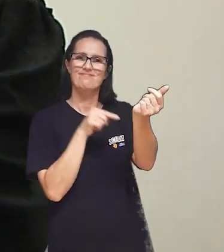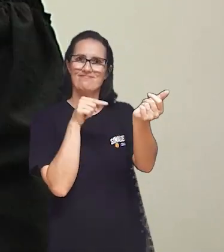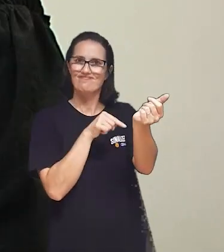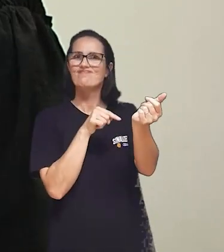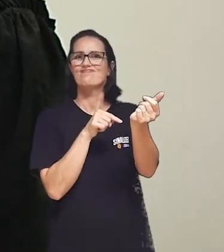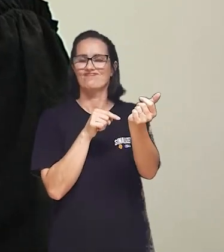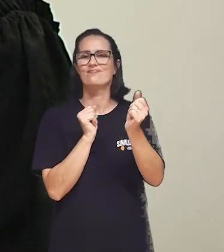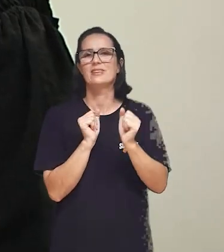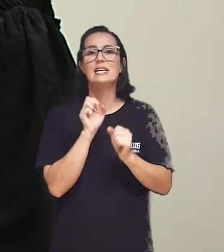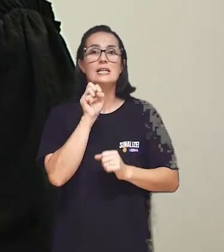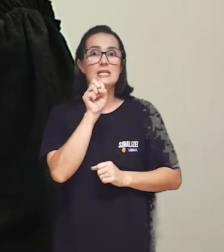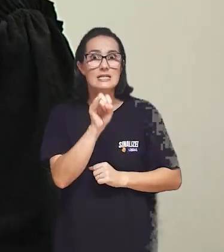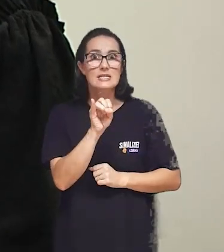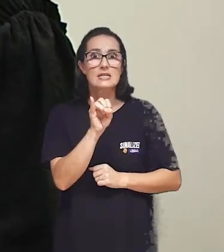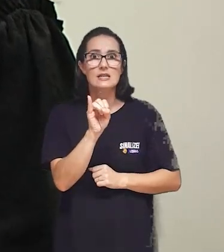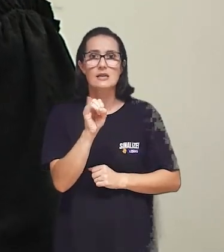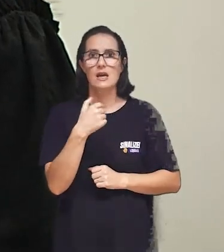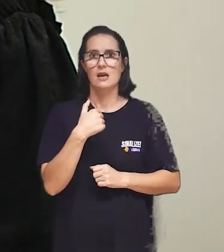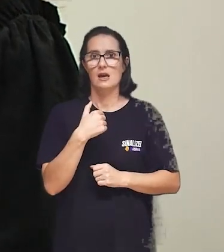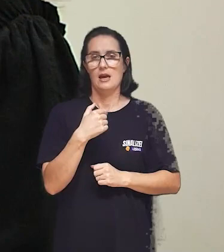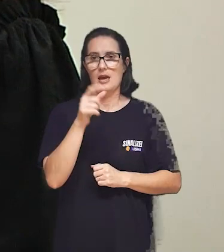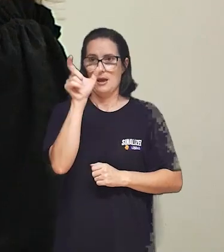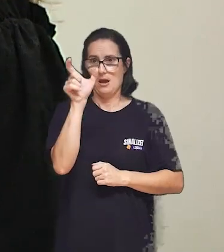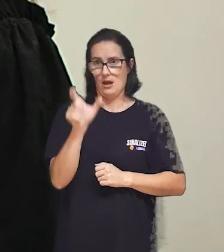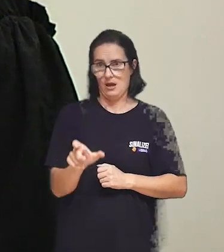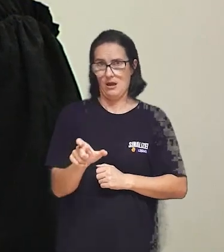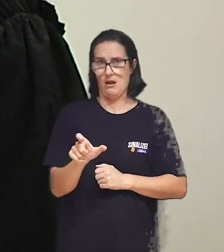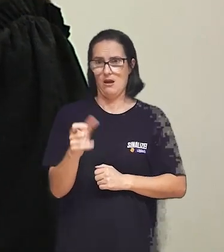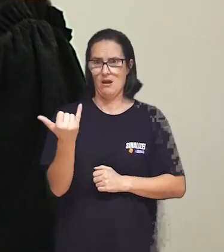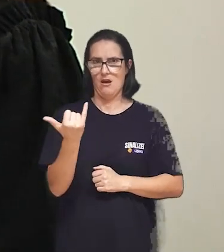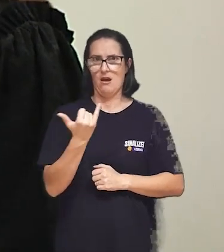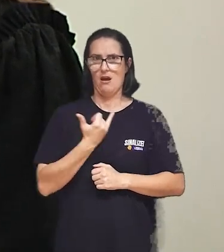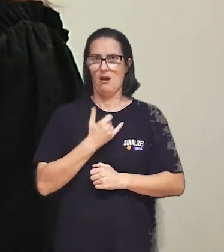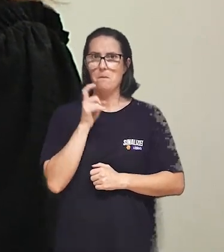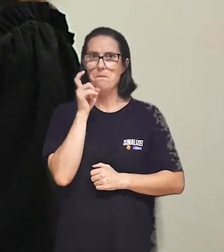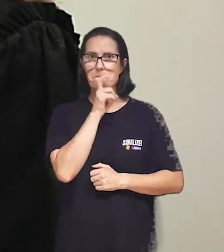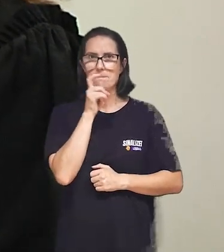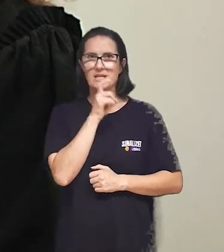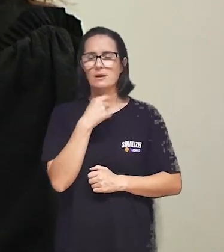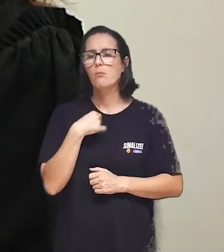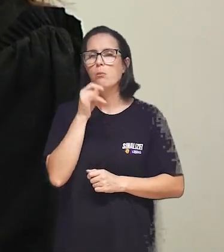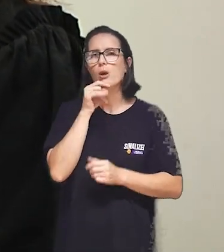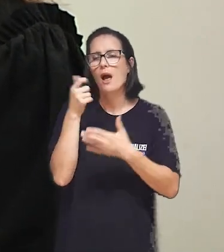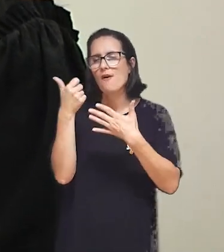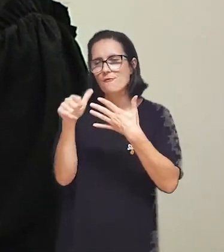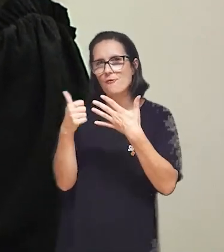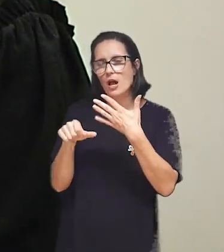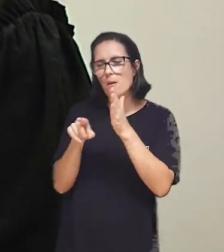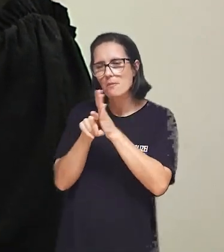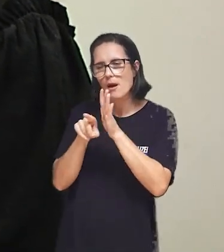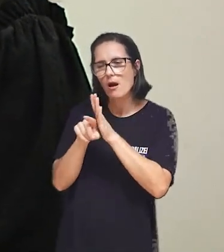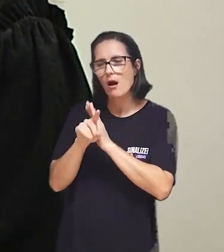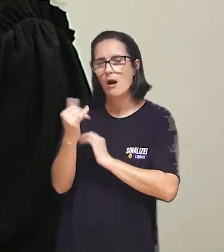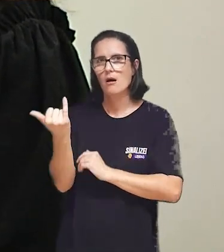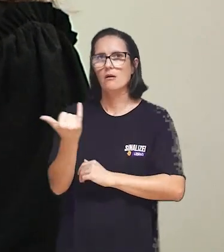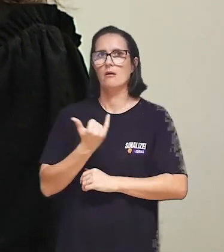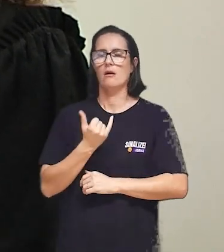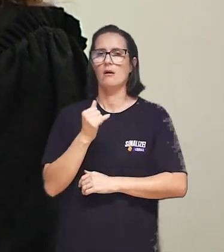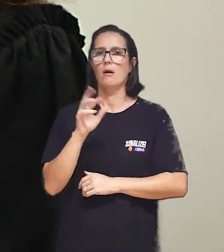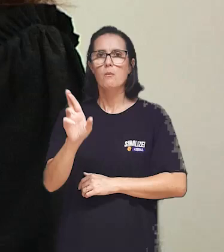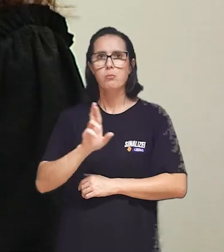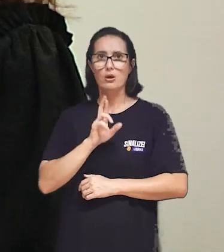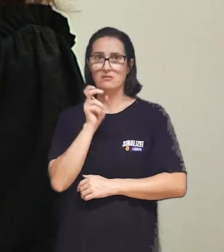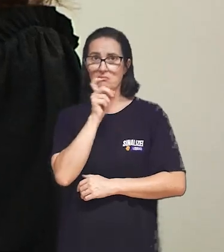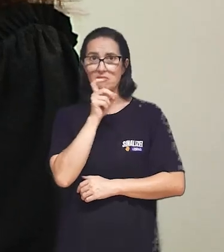Então, se eu não tenho um doador falando a verdade, por exemplo, na triagem clínica, é algo que pode trazer um